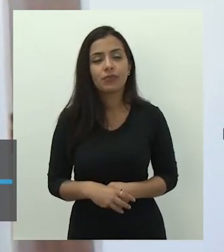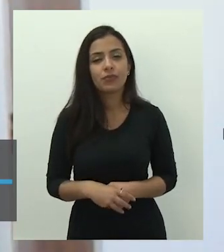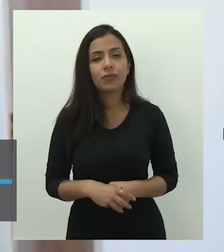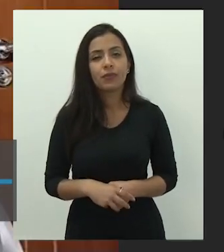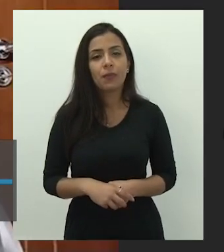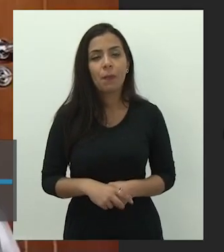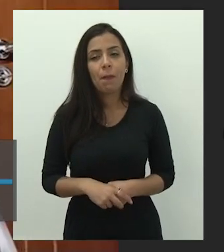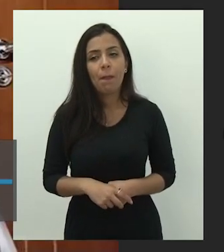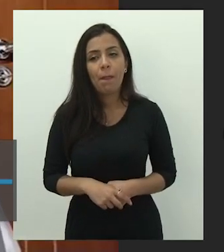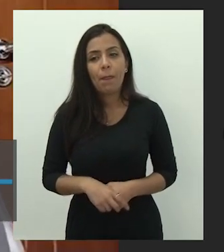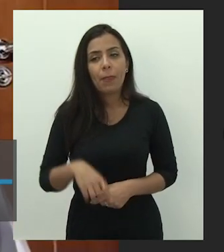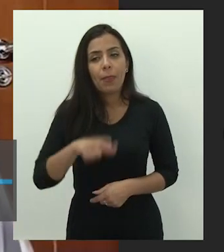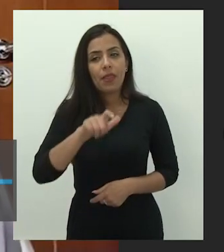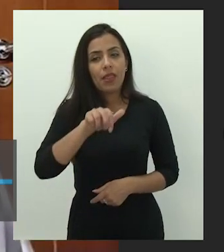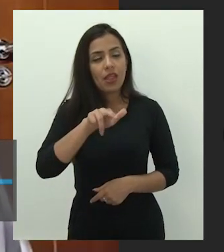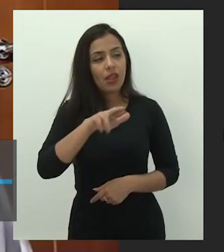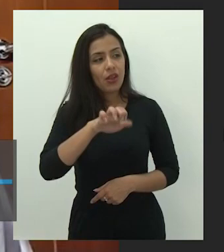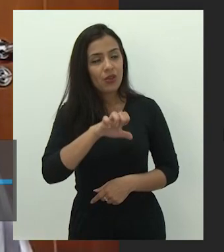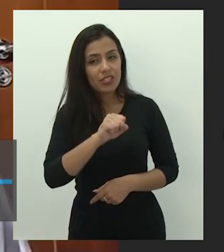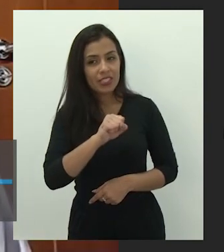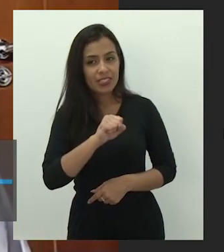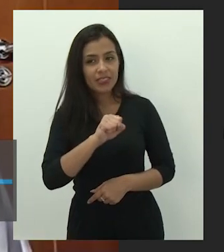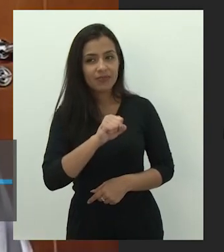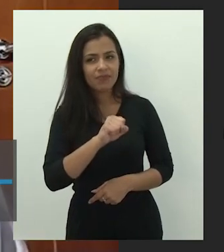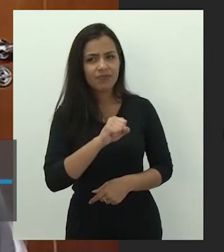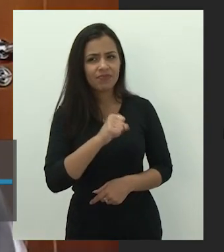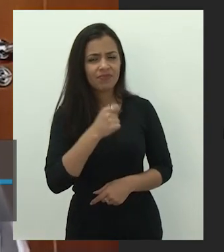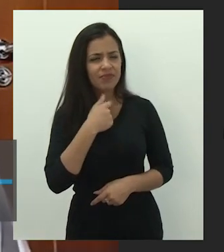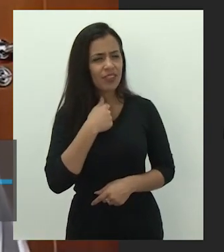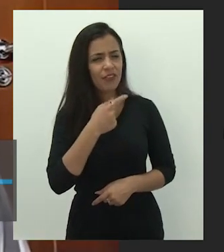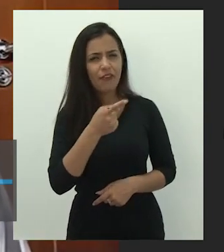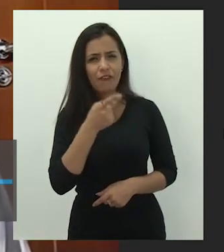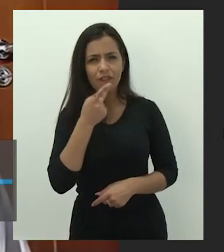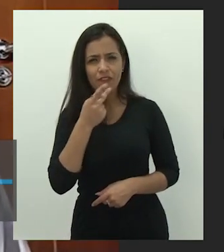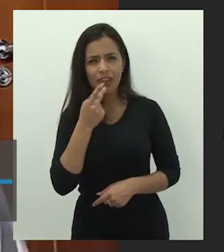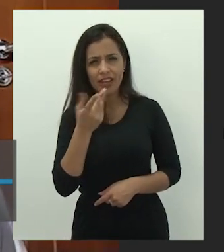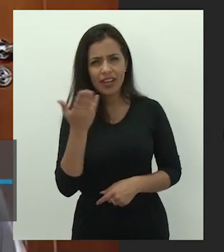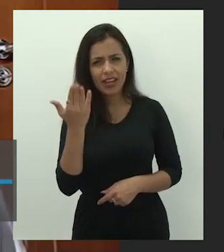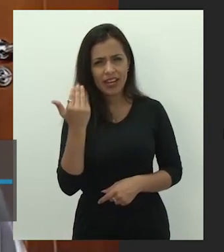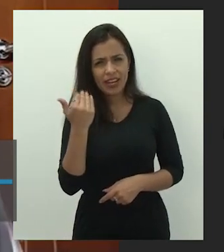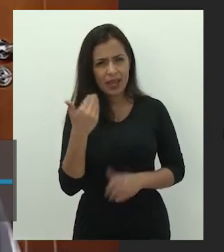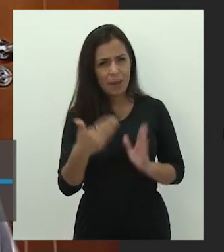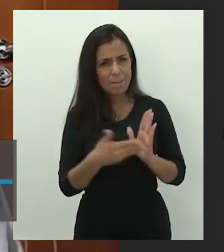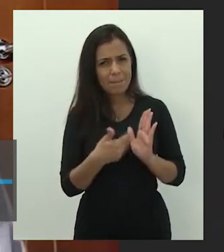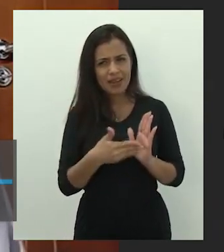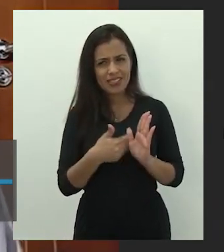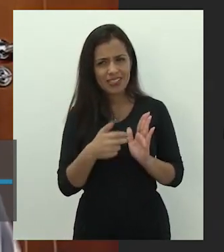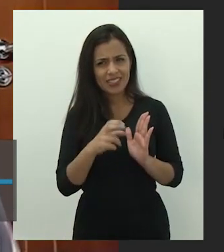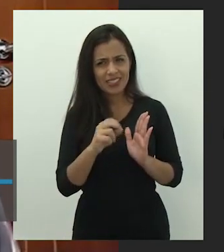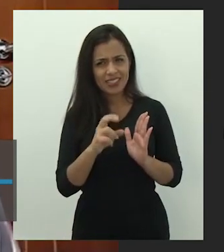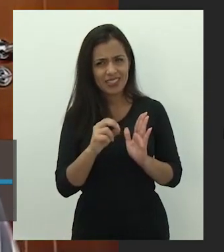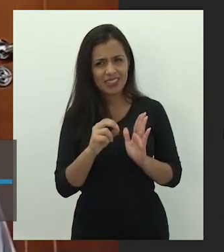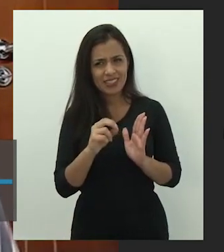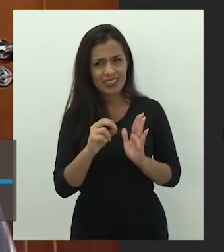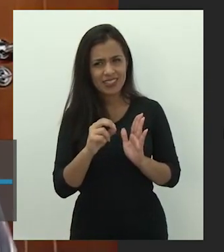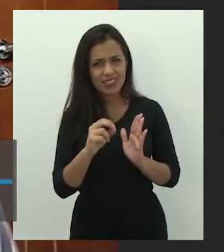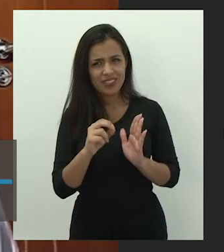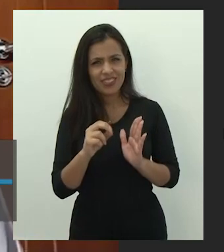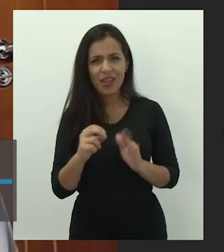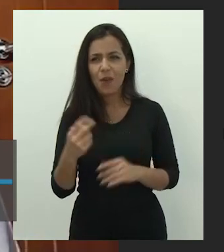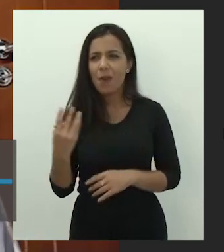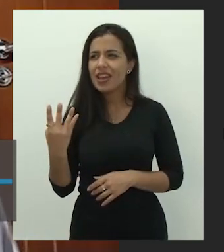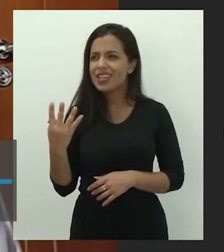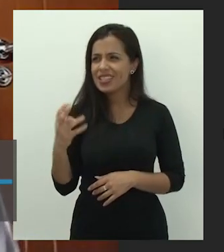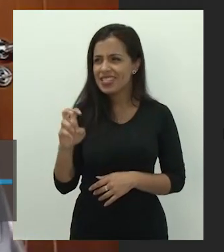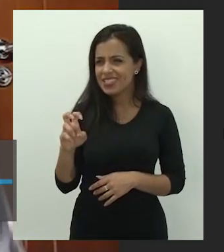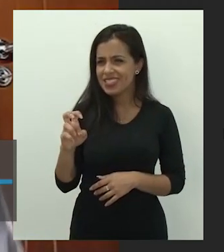Professor, Lourdes, eu falei em página 50, algumas professoras me corrigiram na página 45.